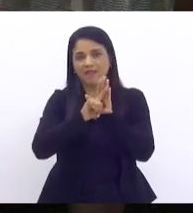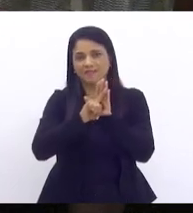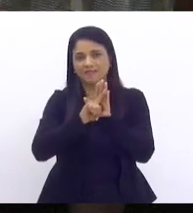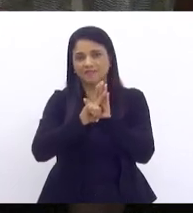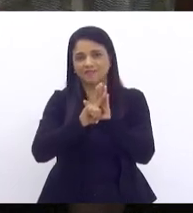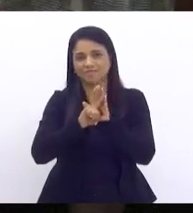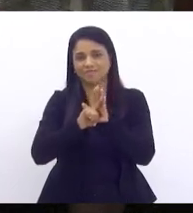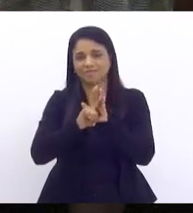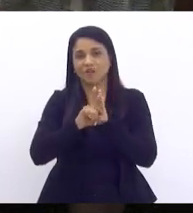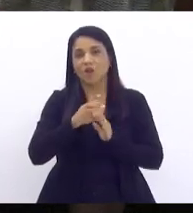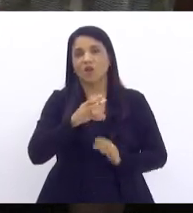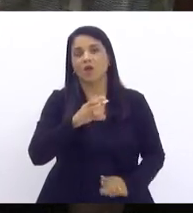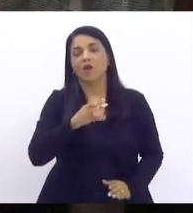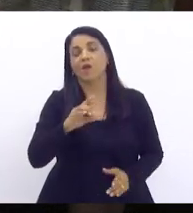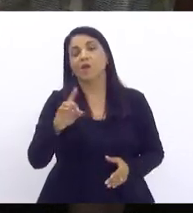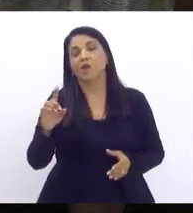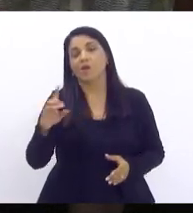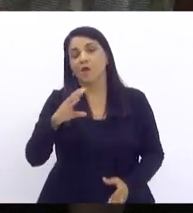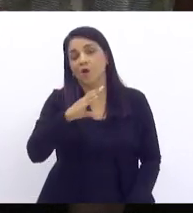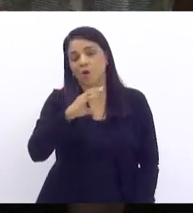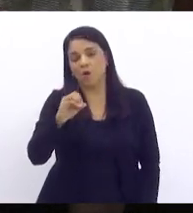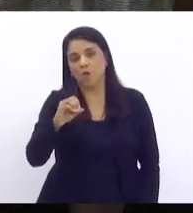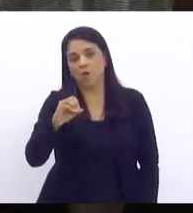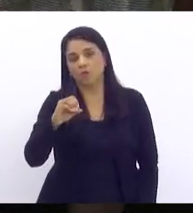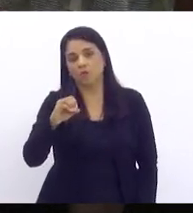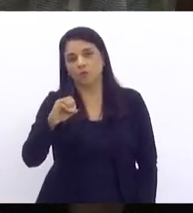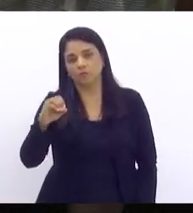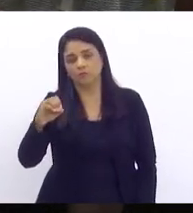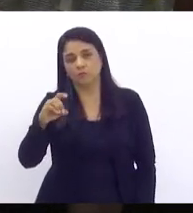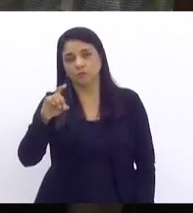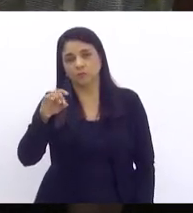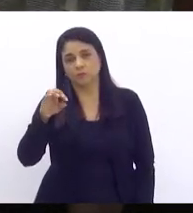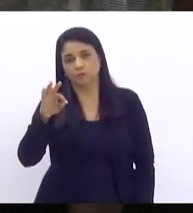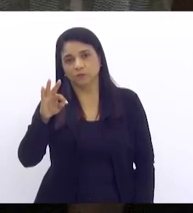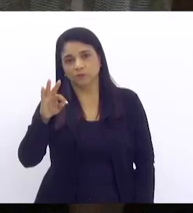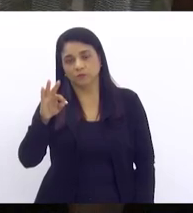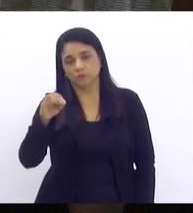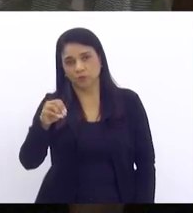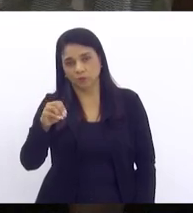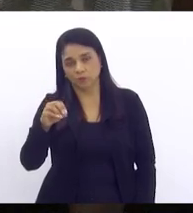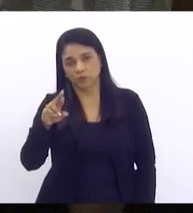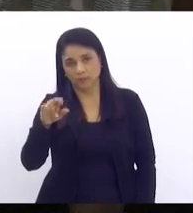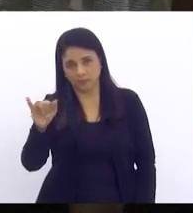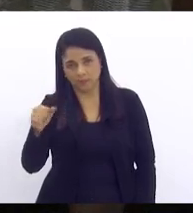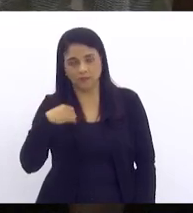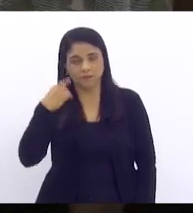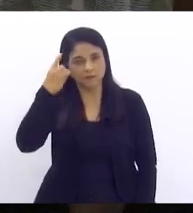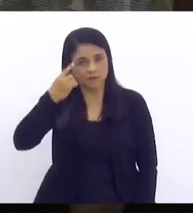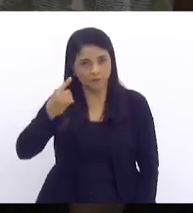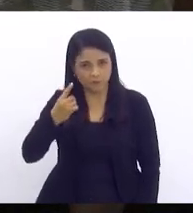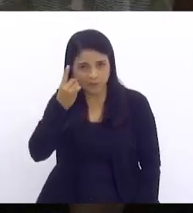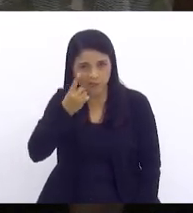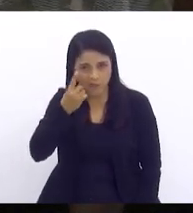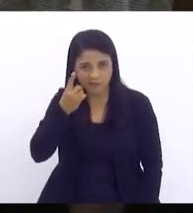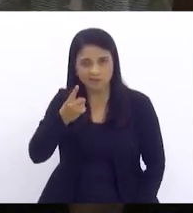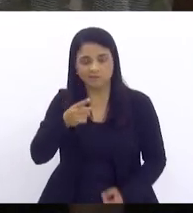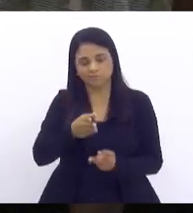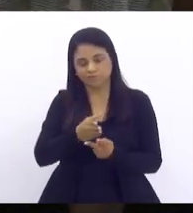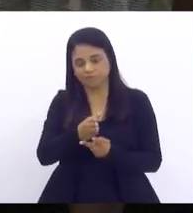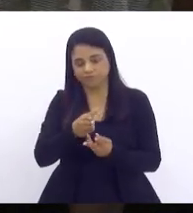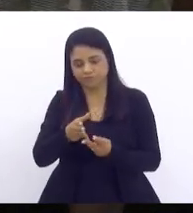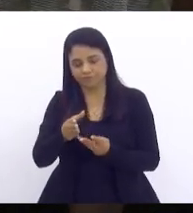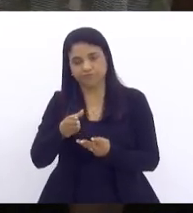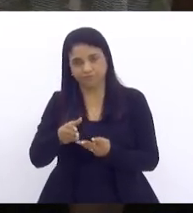das deputadas que eu mencionei. Portanto, essa é a razão do nosso voto favorável